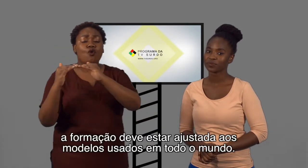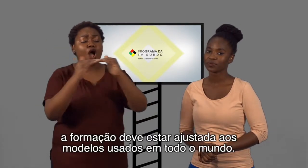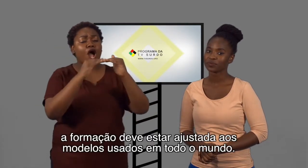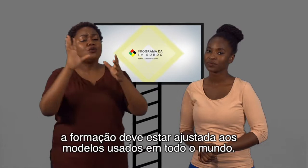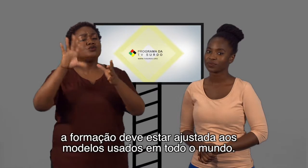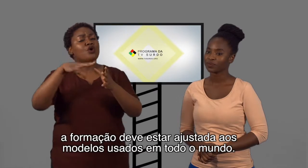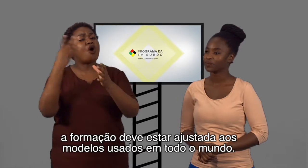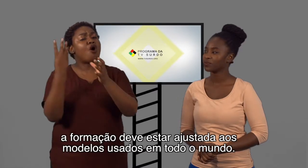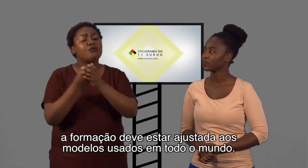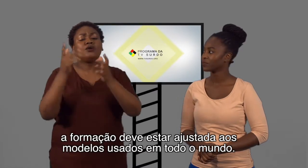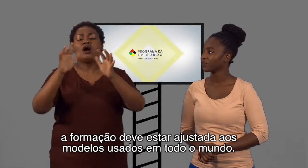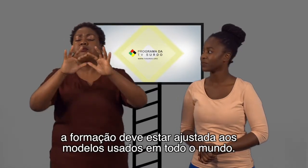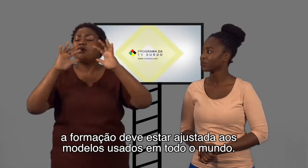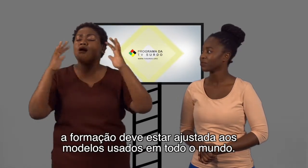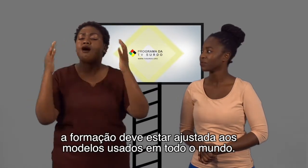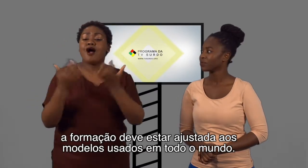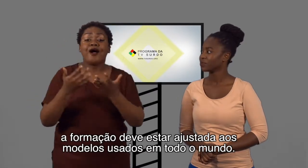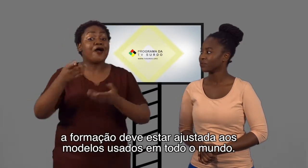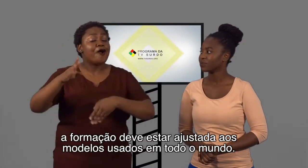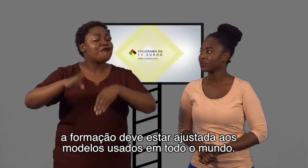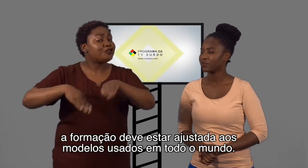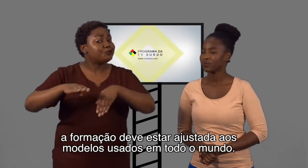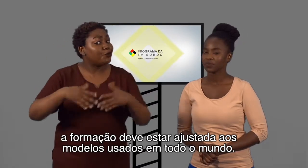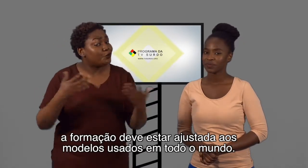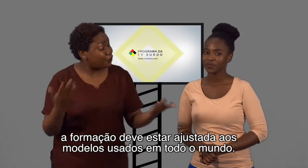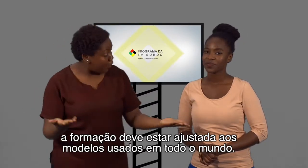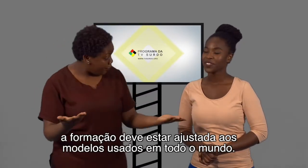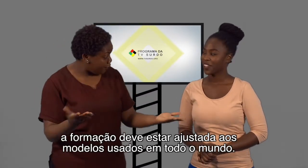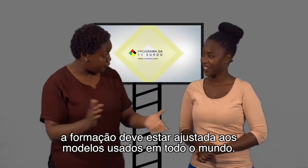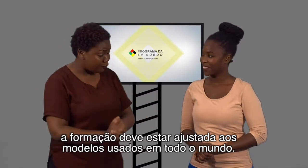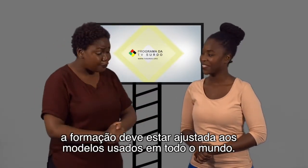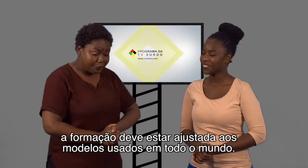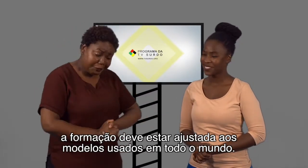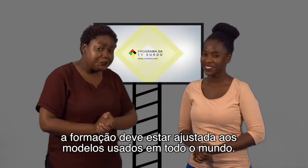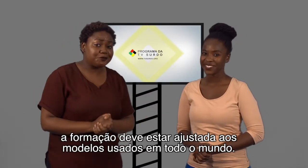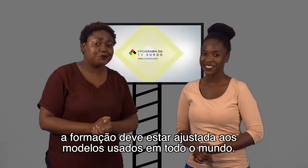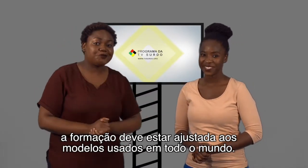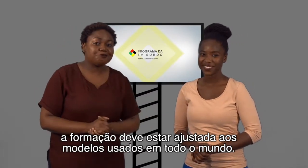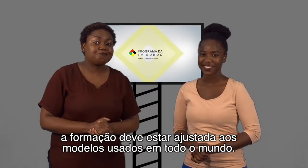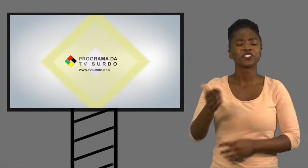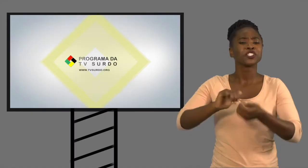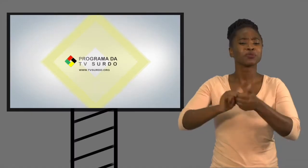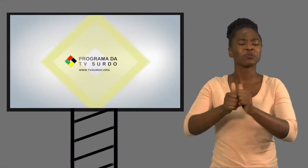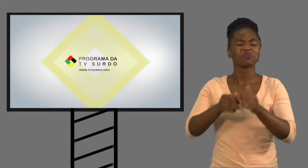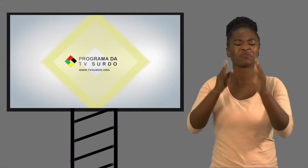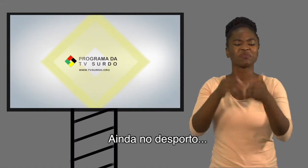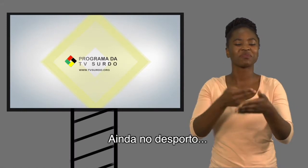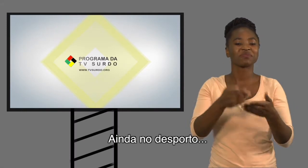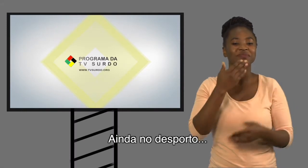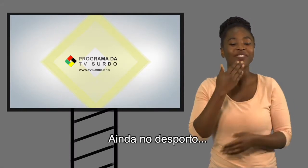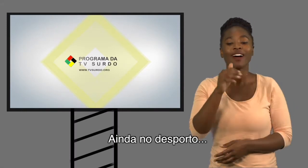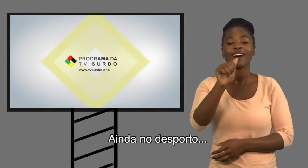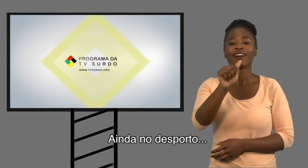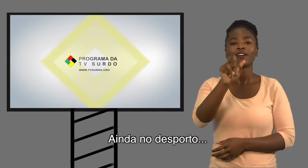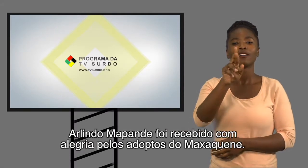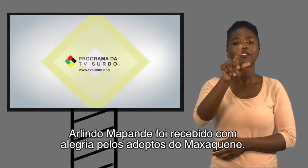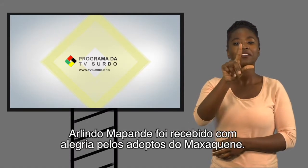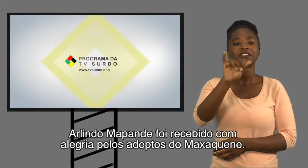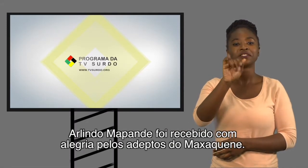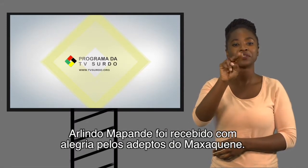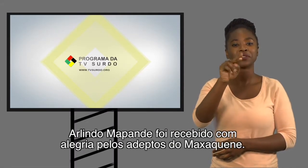a formação deve estar ajustada aos modelos usados em todo o mundo. Ainda no